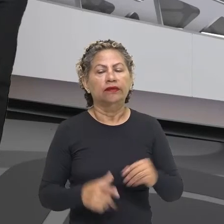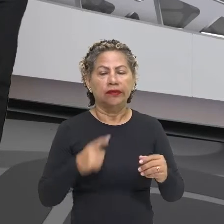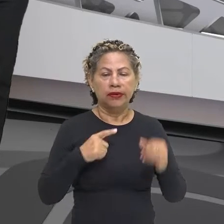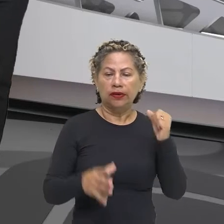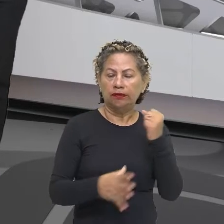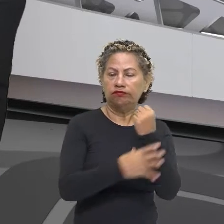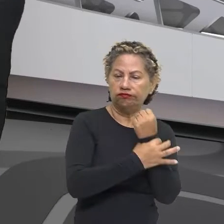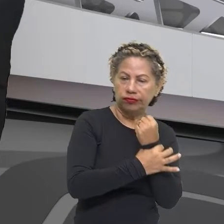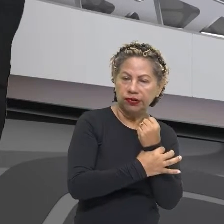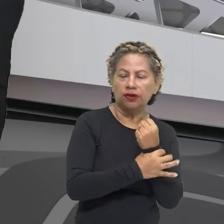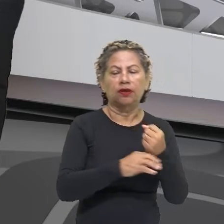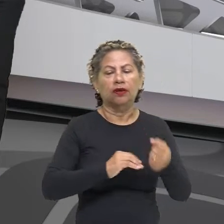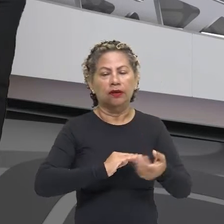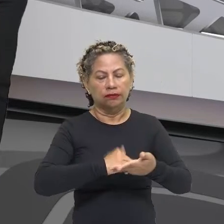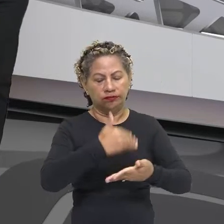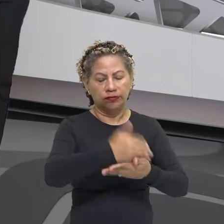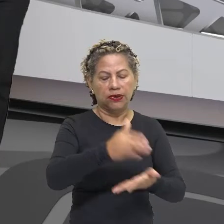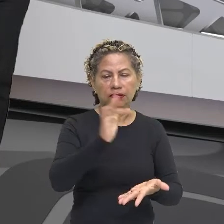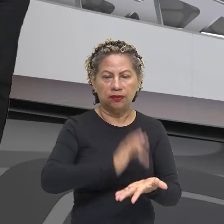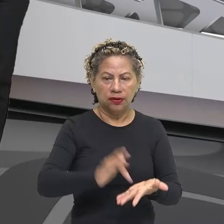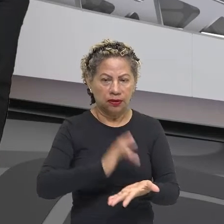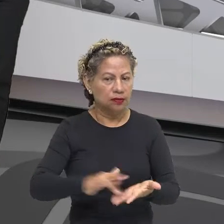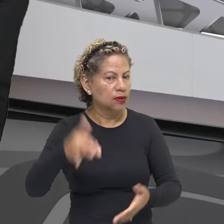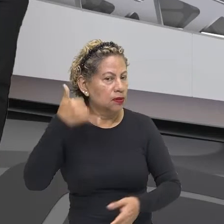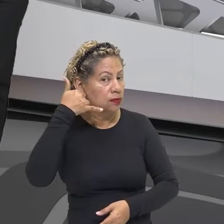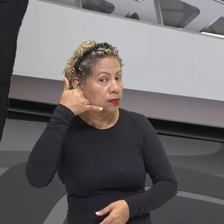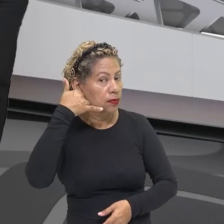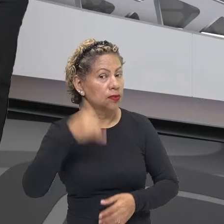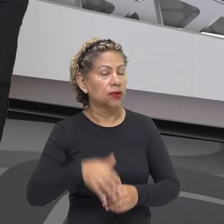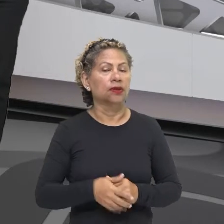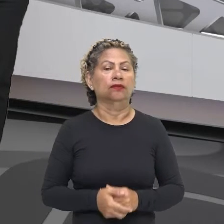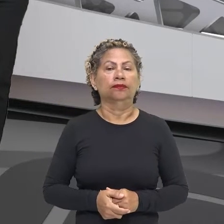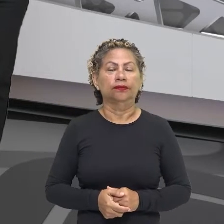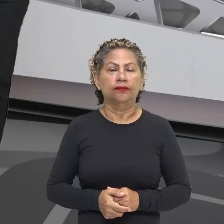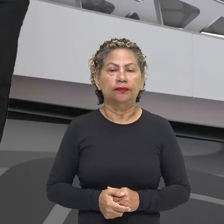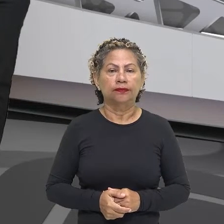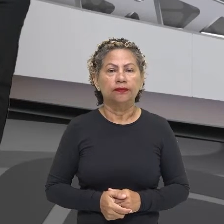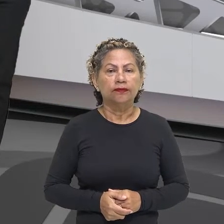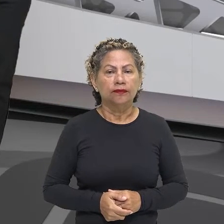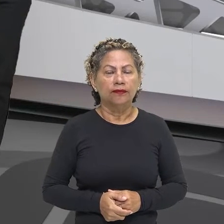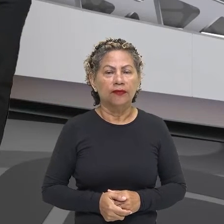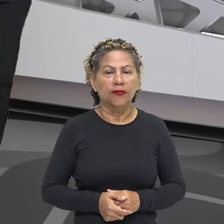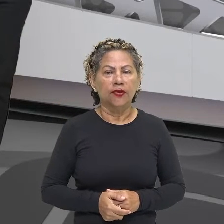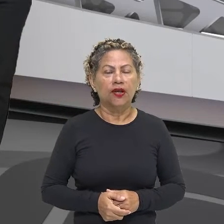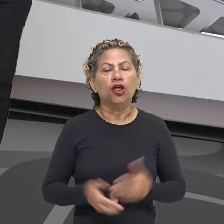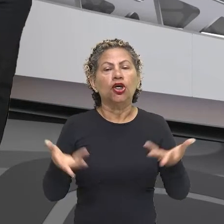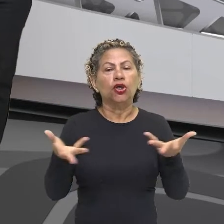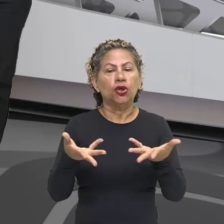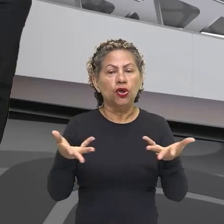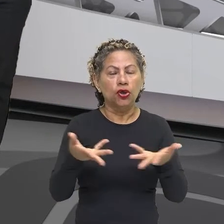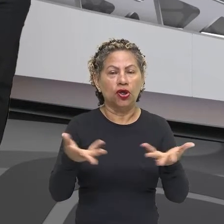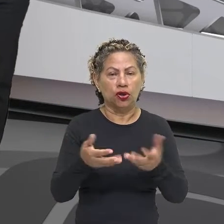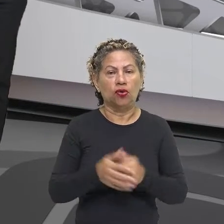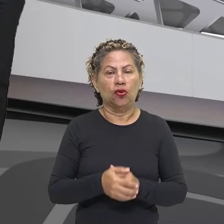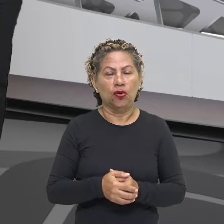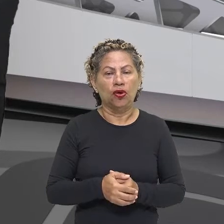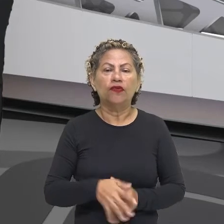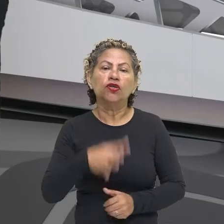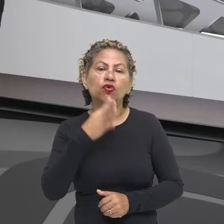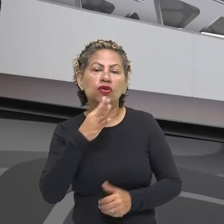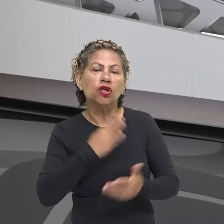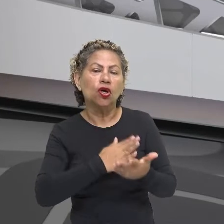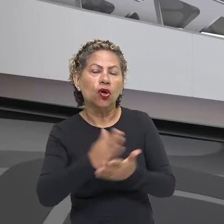Então, como eu disse para vocês, nós temos isso para todos os tipos de